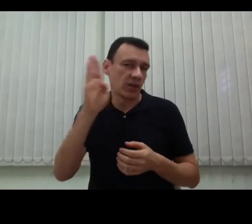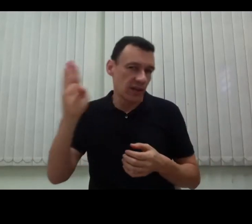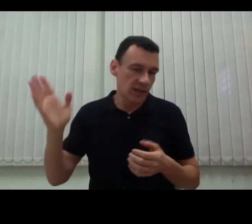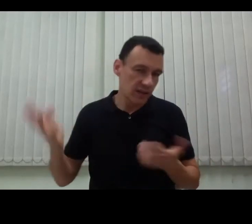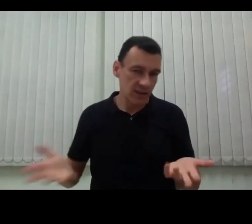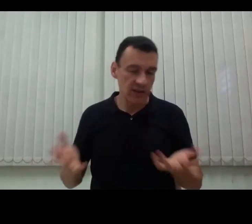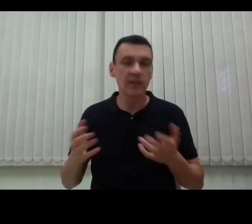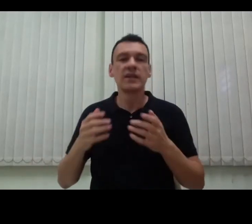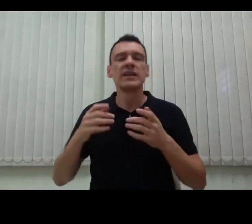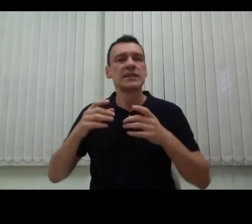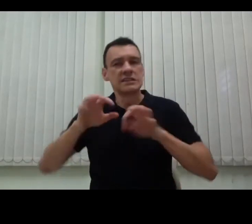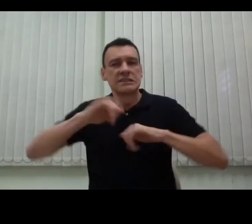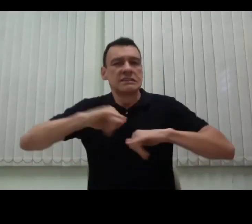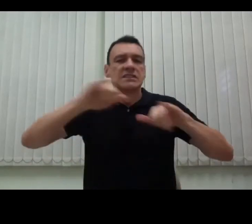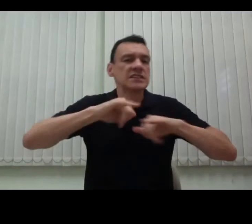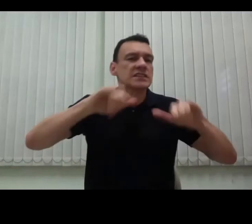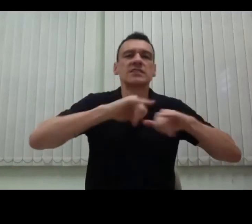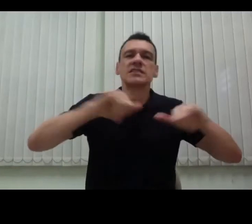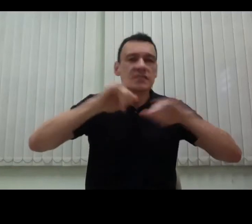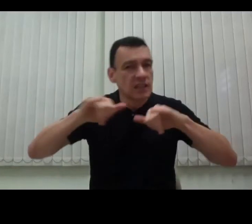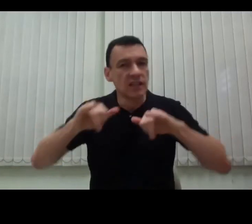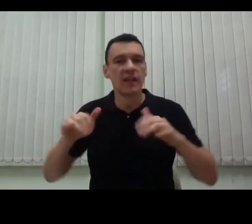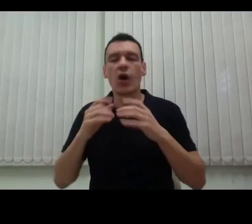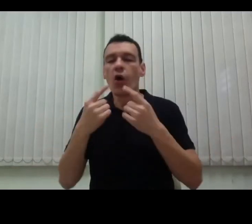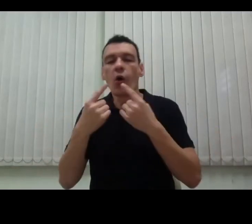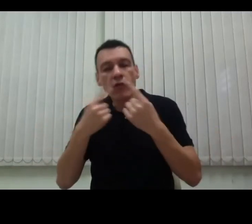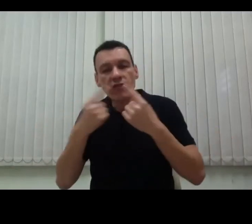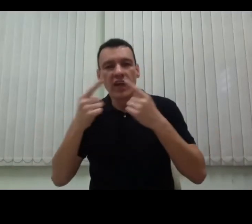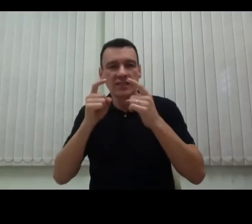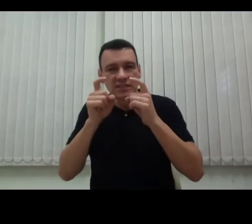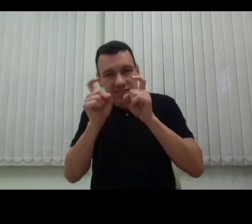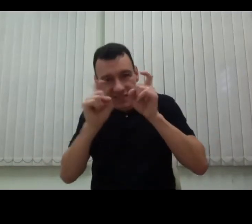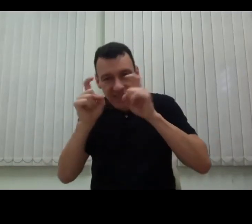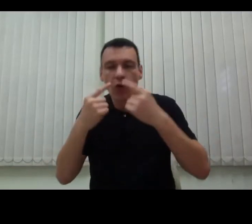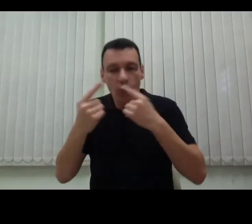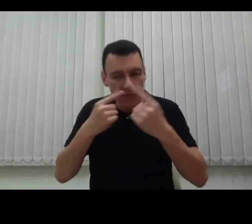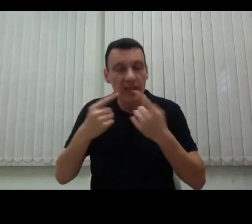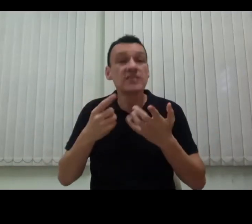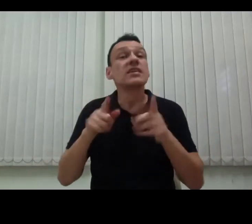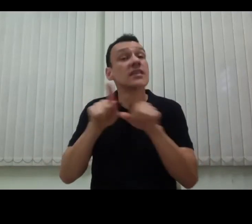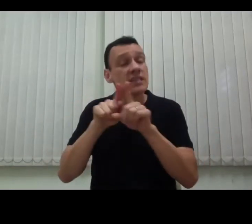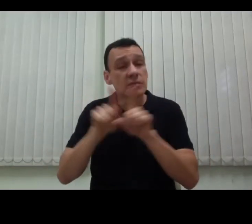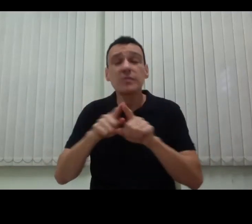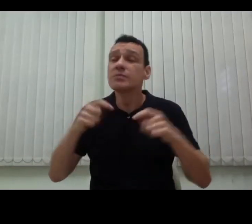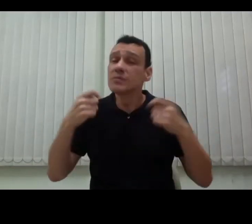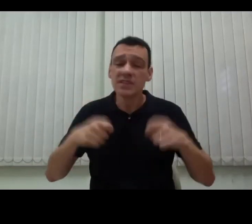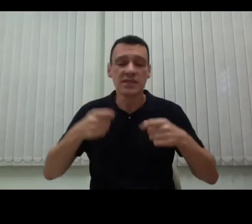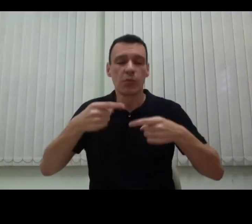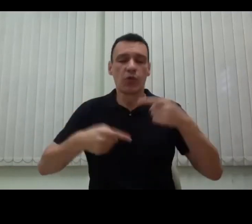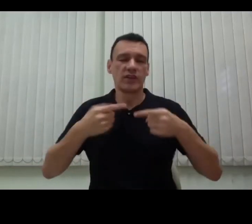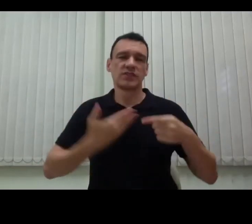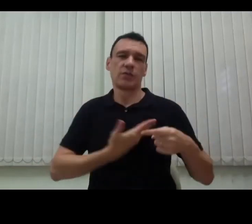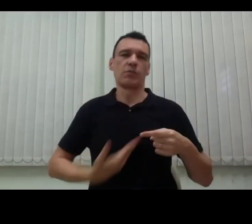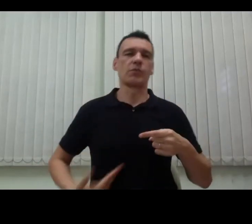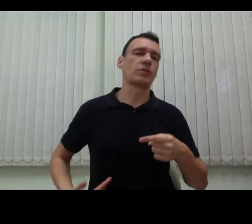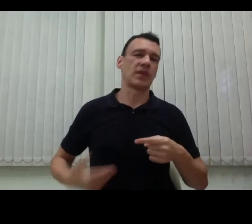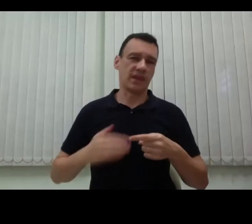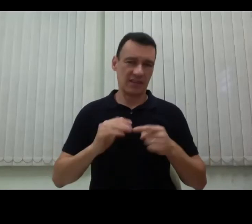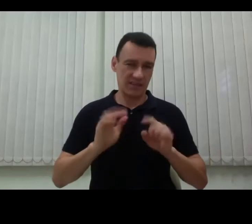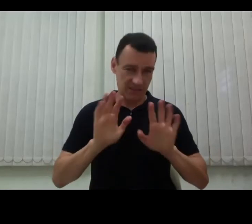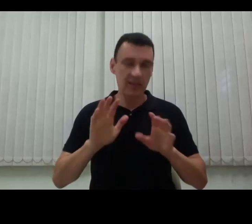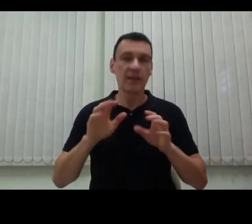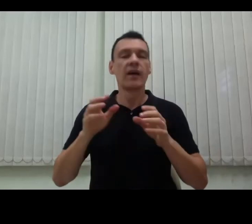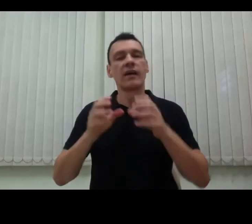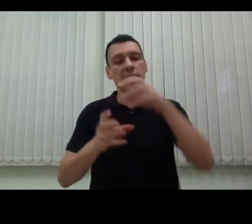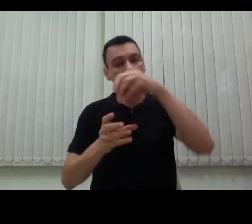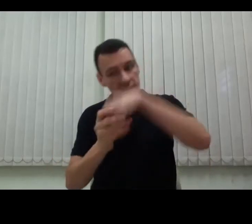esses movimentos, que essas questões entrem nas políticas públicas, né? Só assim a gente vai ter a garantia, por exemplo,